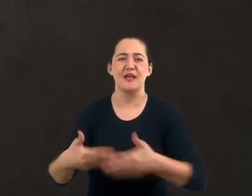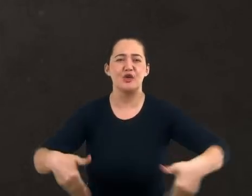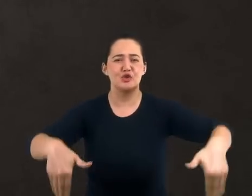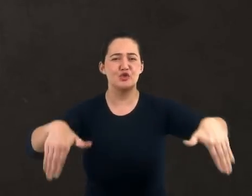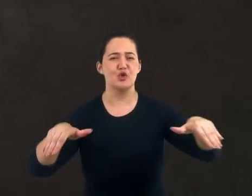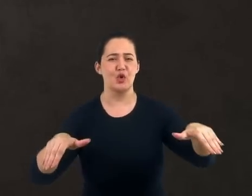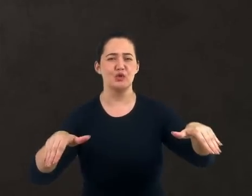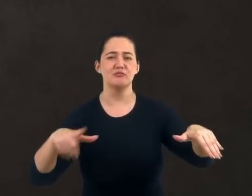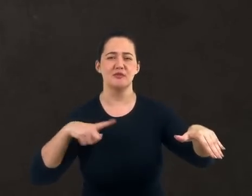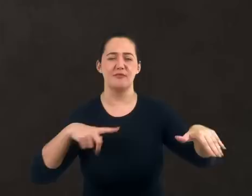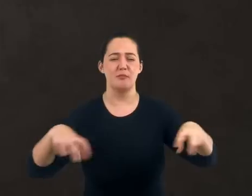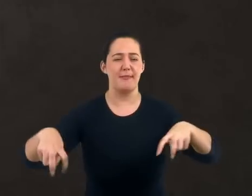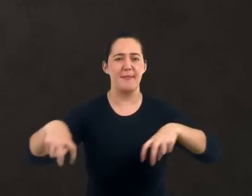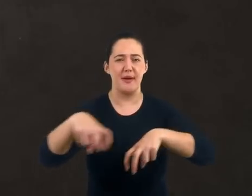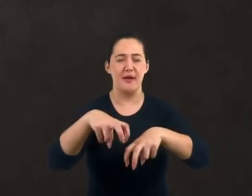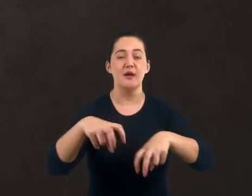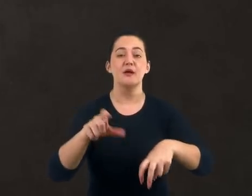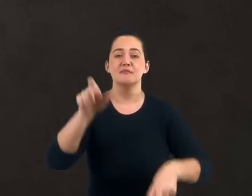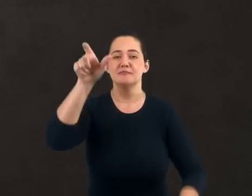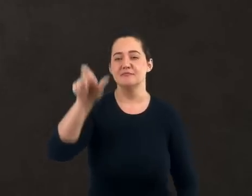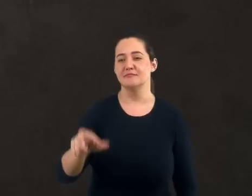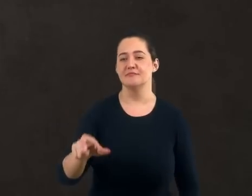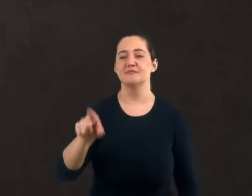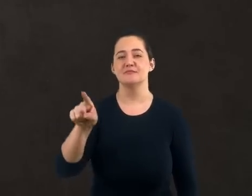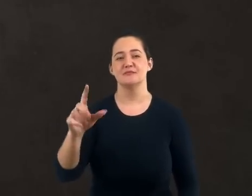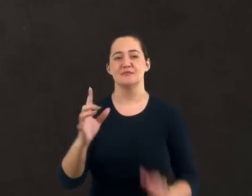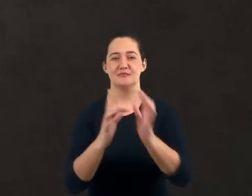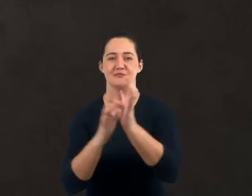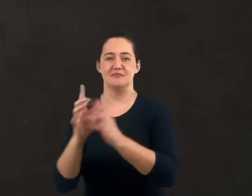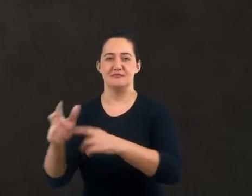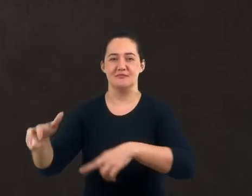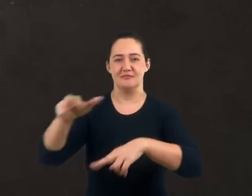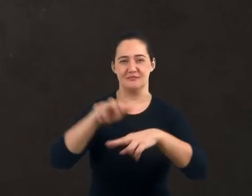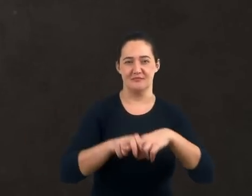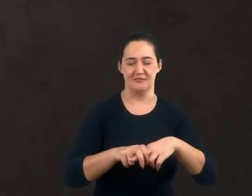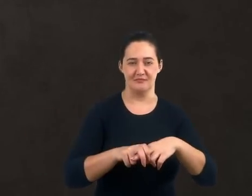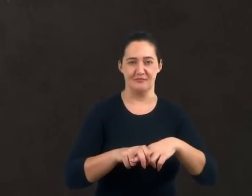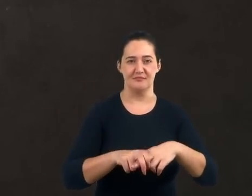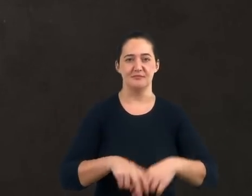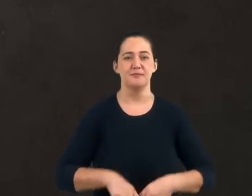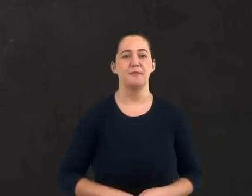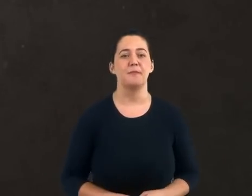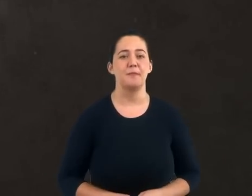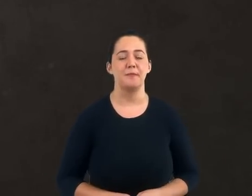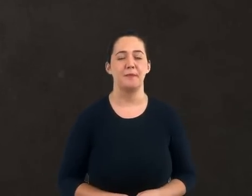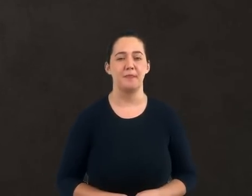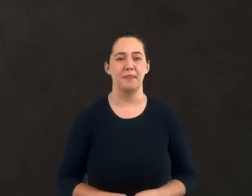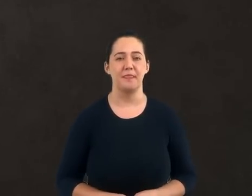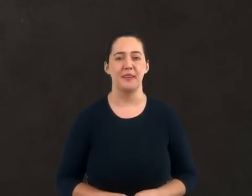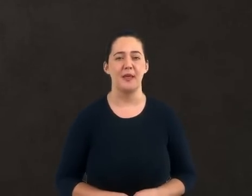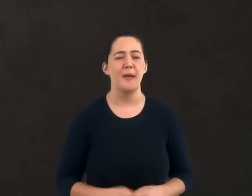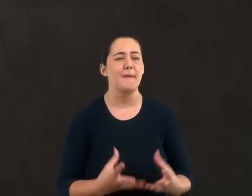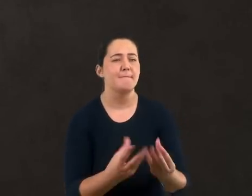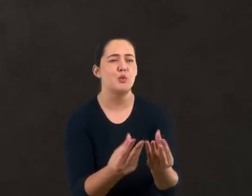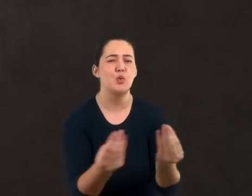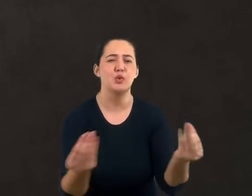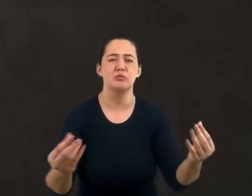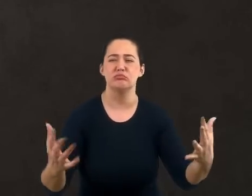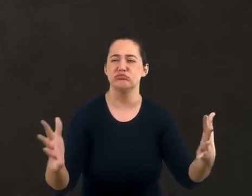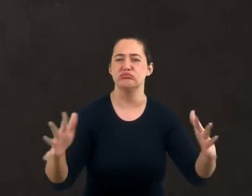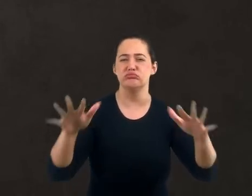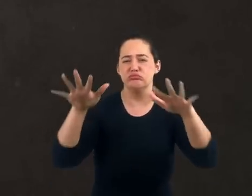lugares e o ancião de dias se assentasse. Daniel 7, versículo 9. Milhares de milhares o